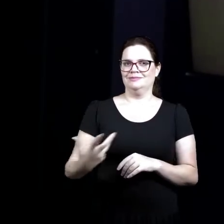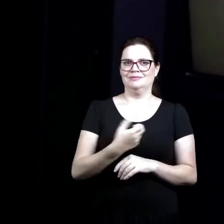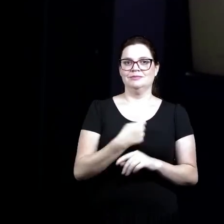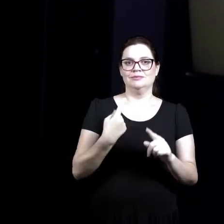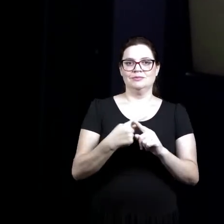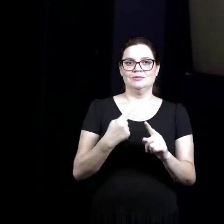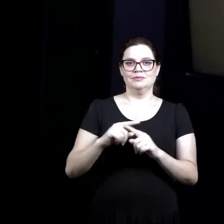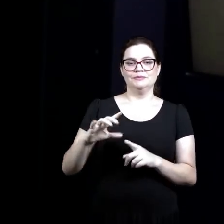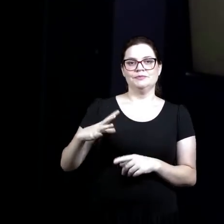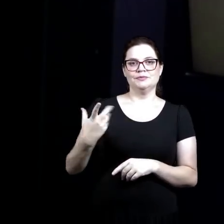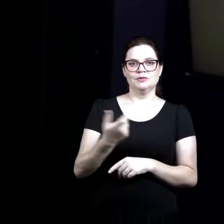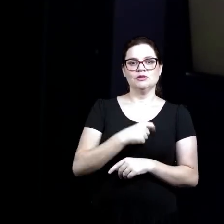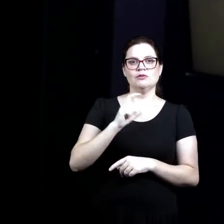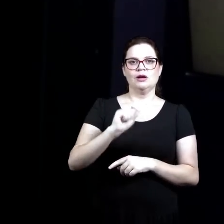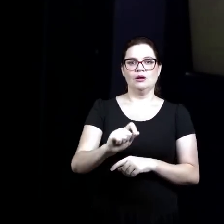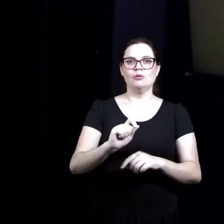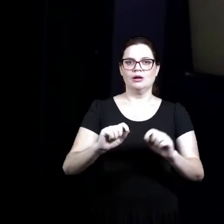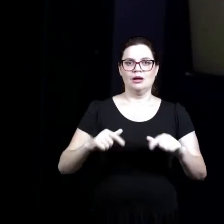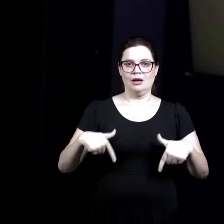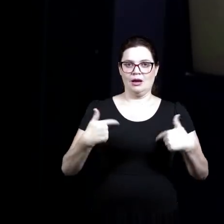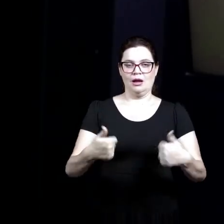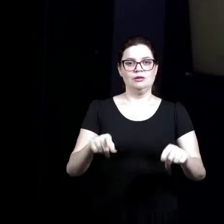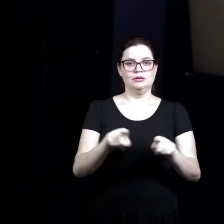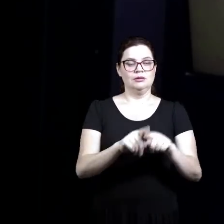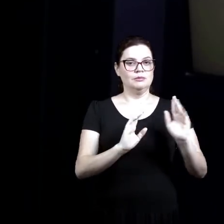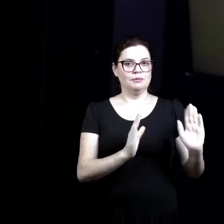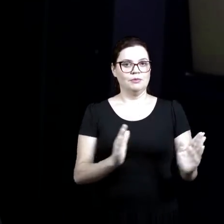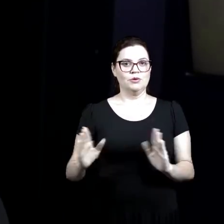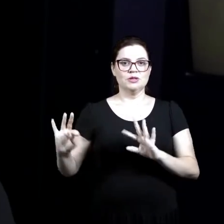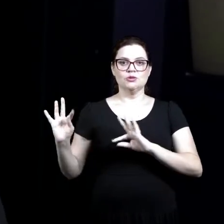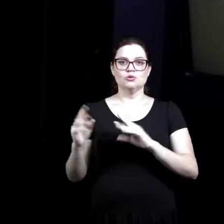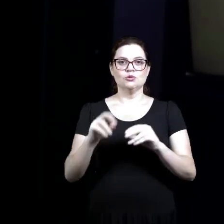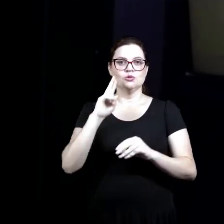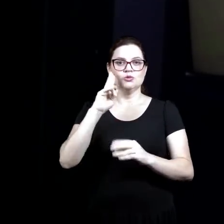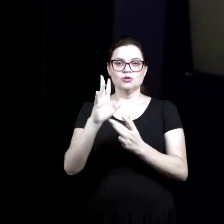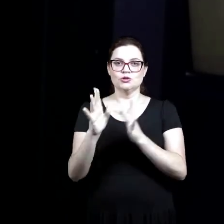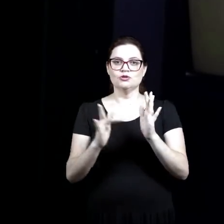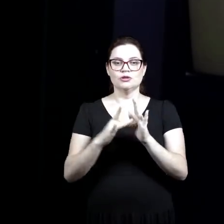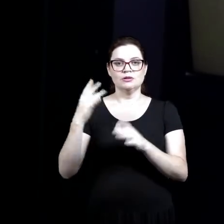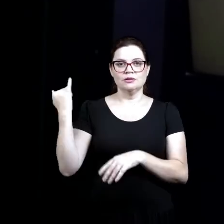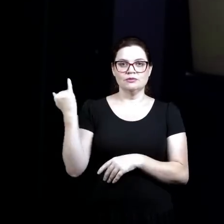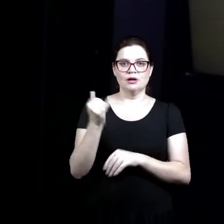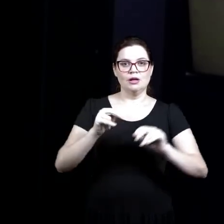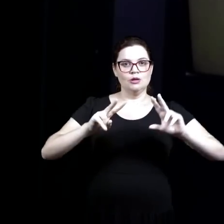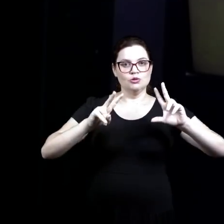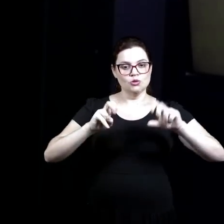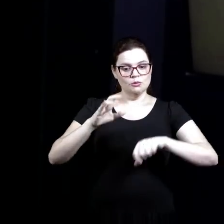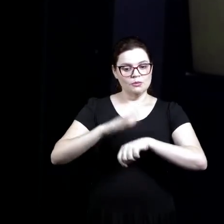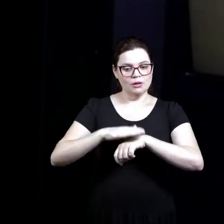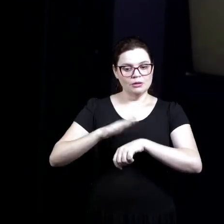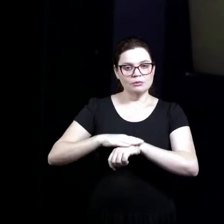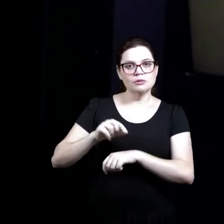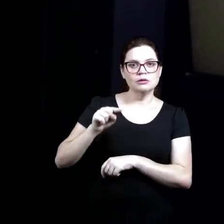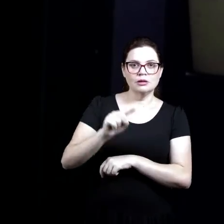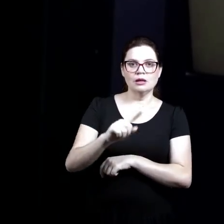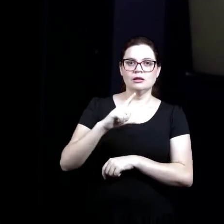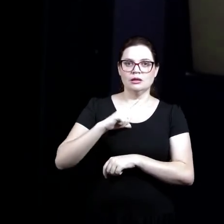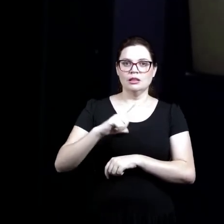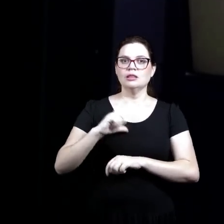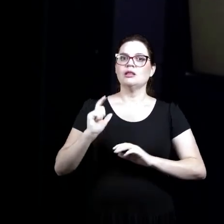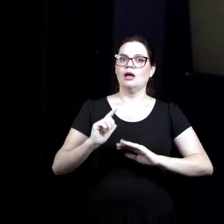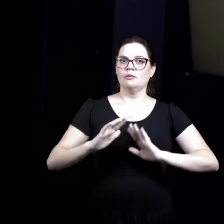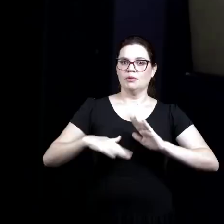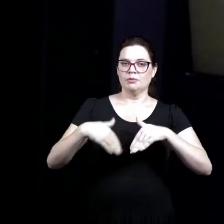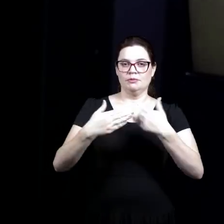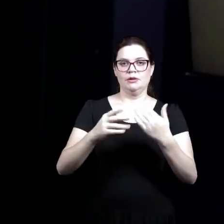e Processo. processo, né? Tudo que Jesus falou a respeito dele mesmo, você pode olhar que é dinâmico. Eu sou o pão